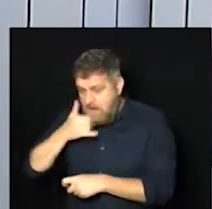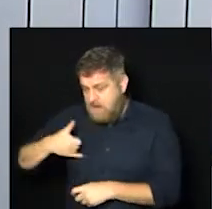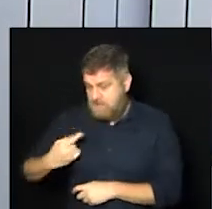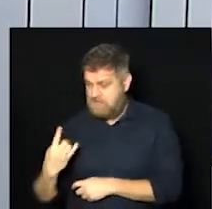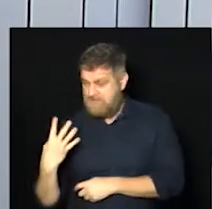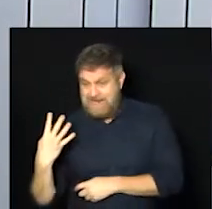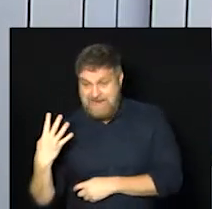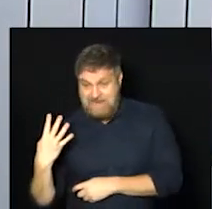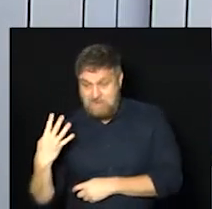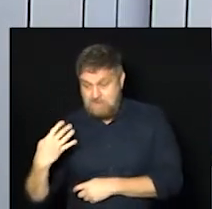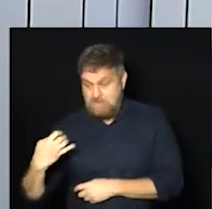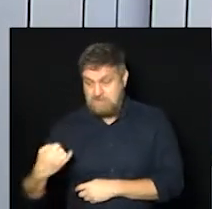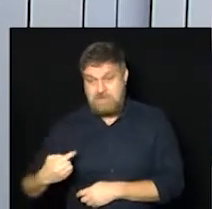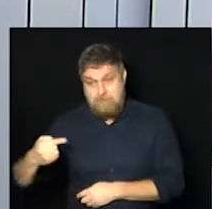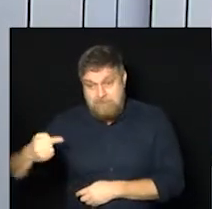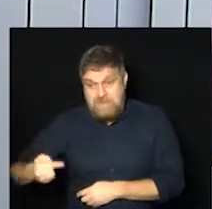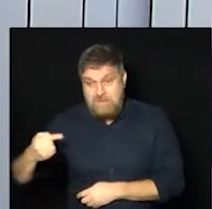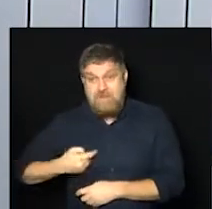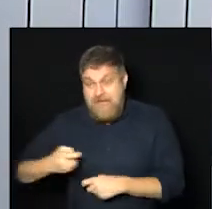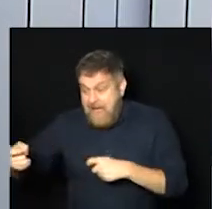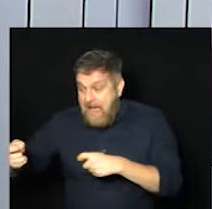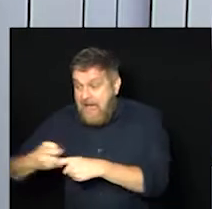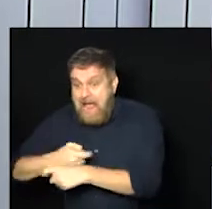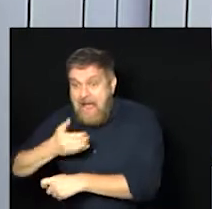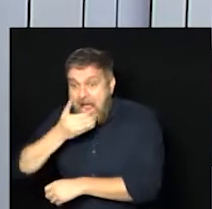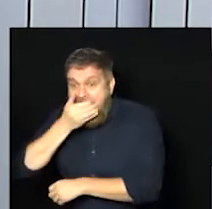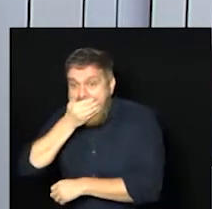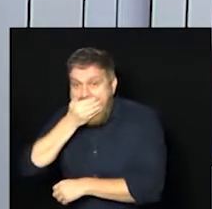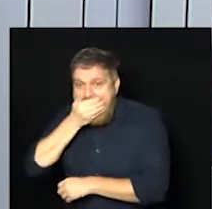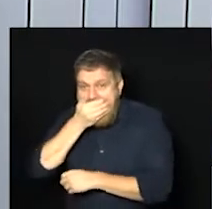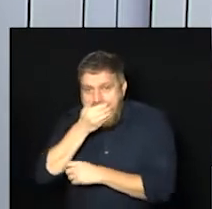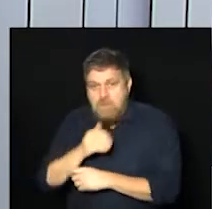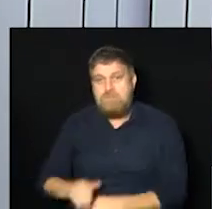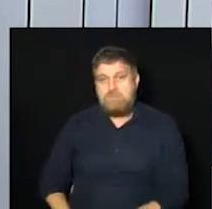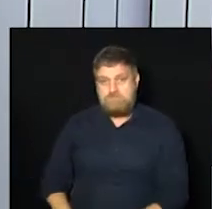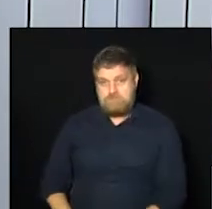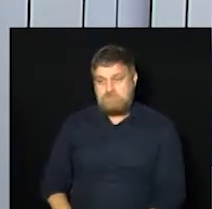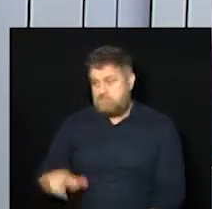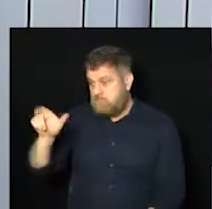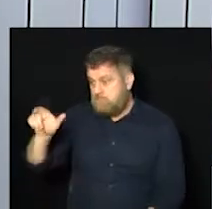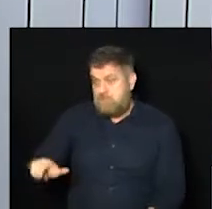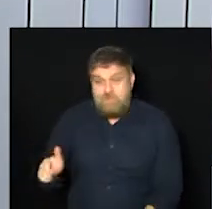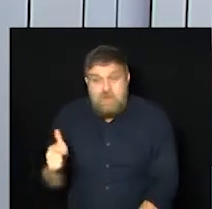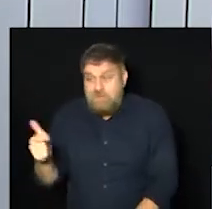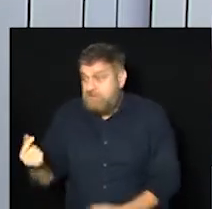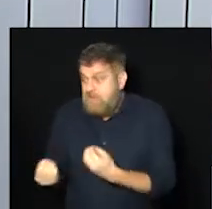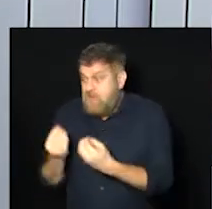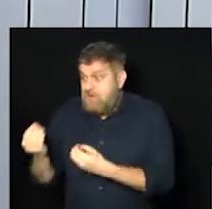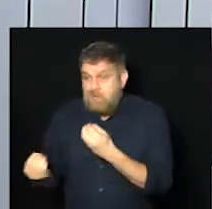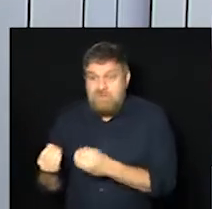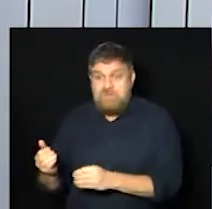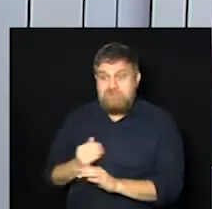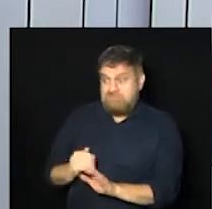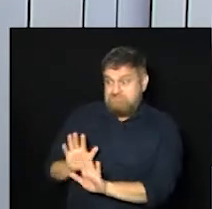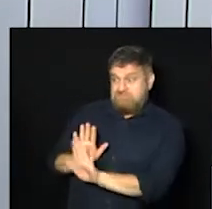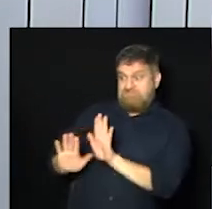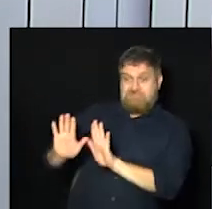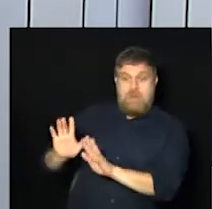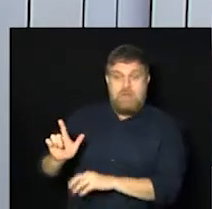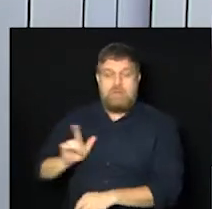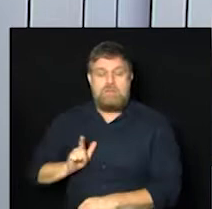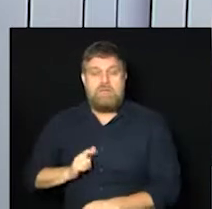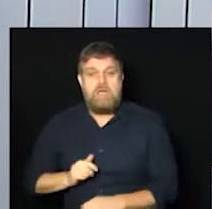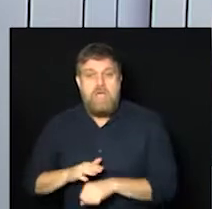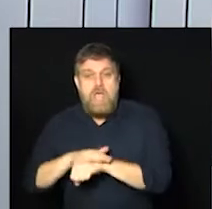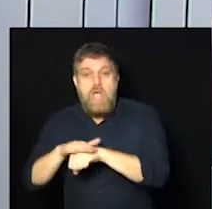no Brasil é estupro de vulnerável. Eu converso agora com a Fabiana Belintani, que é psicóloga